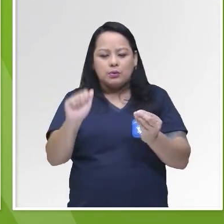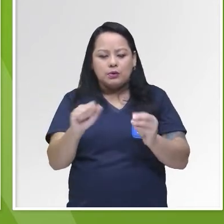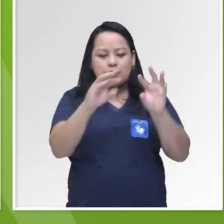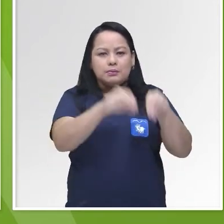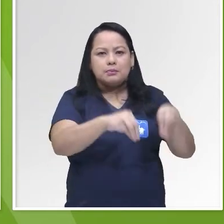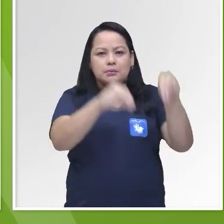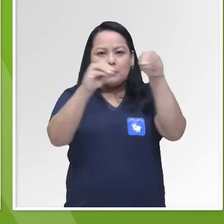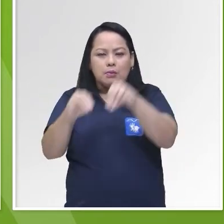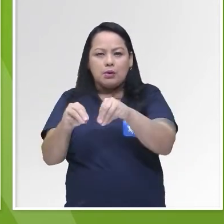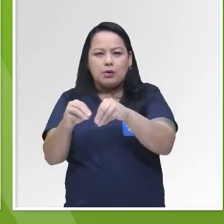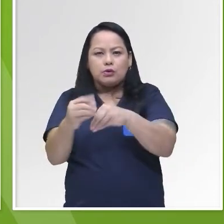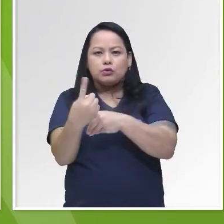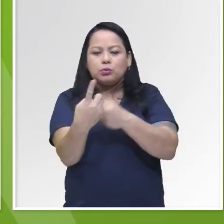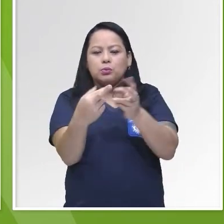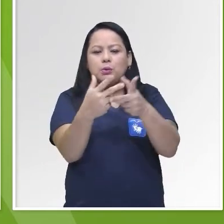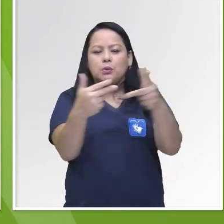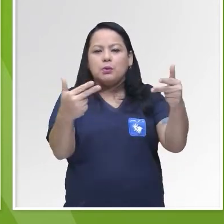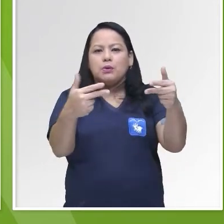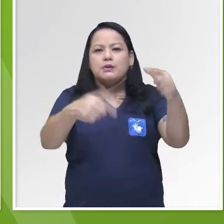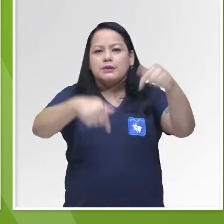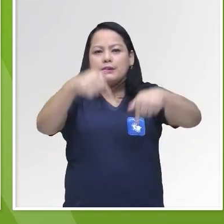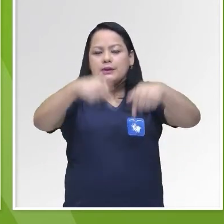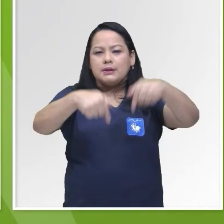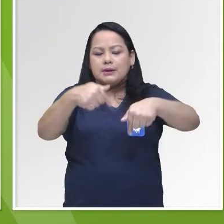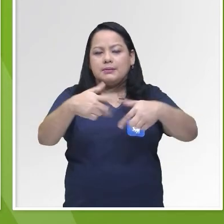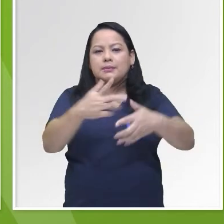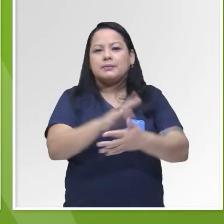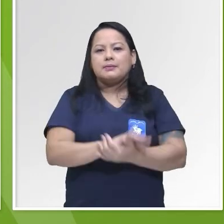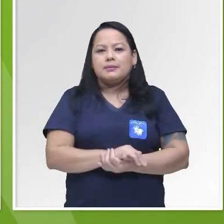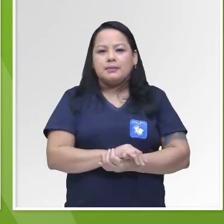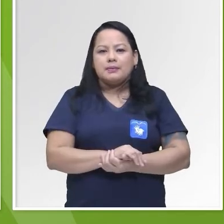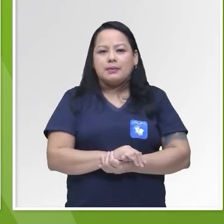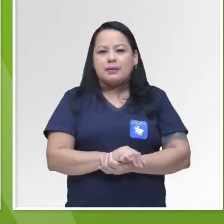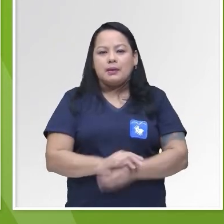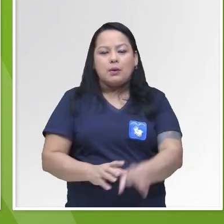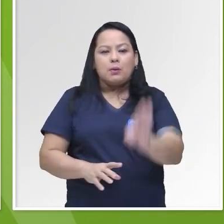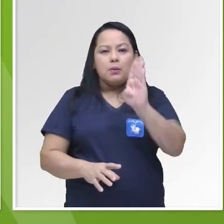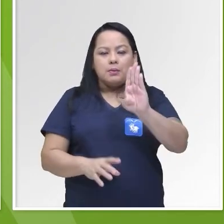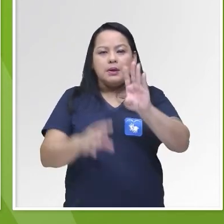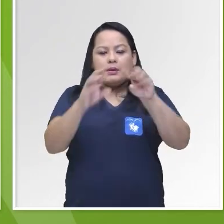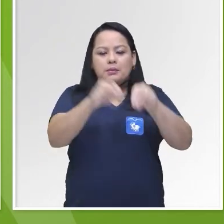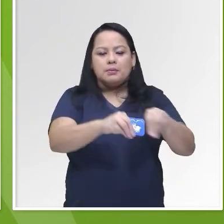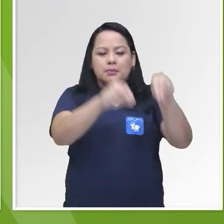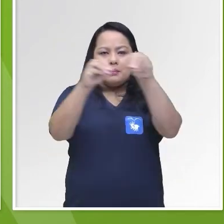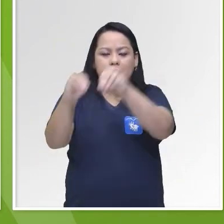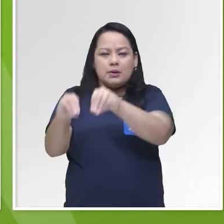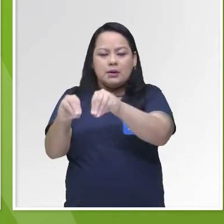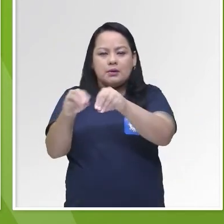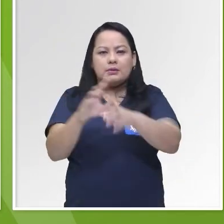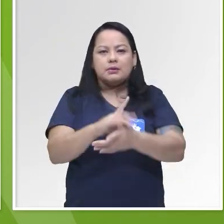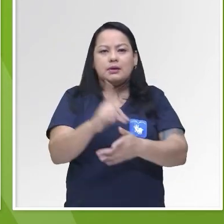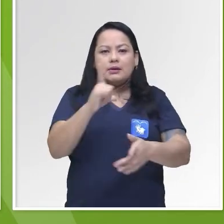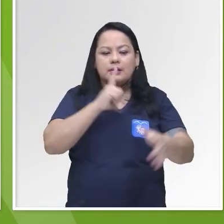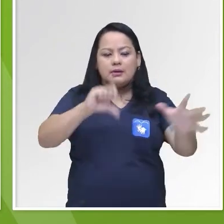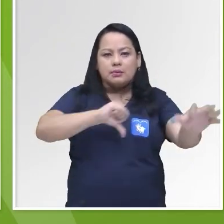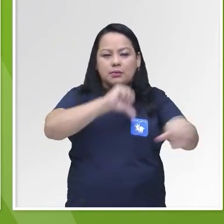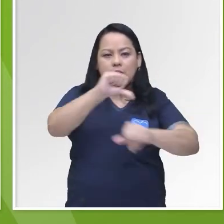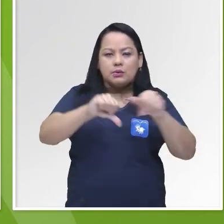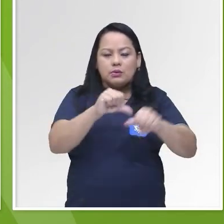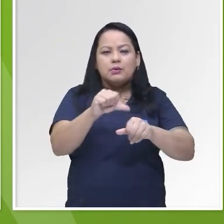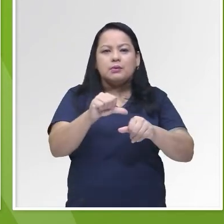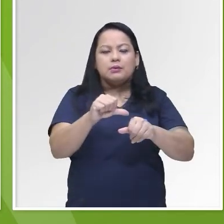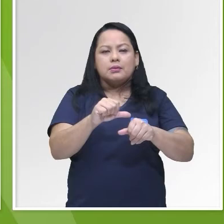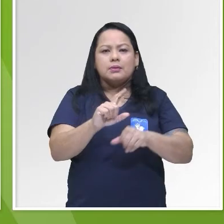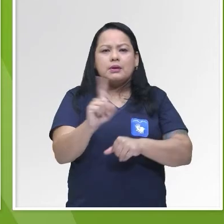elemento químico. O elemento químico B foi deslocado. Houve aí uma troca,